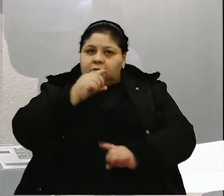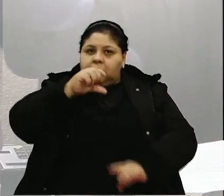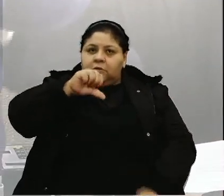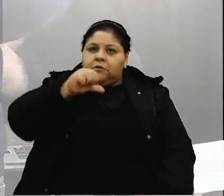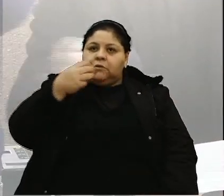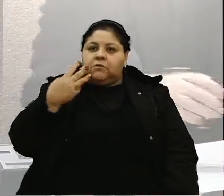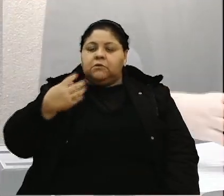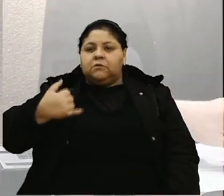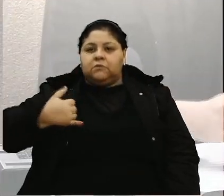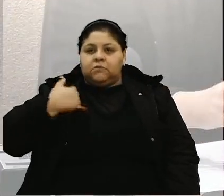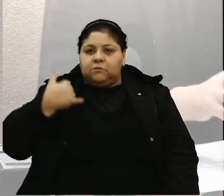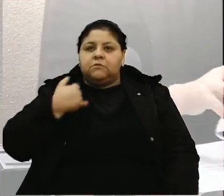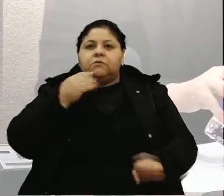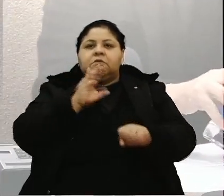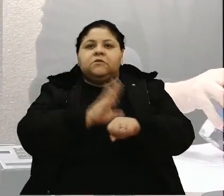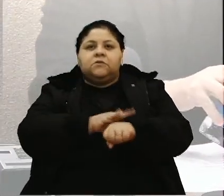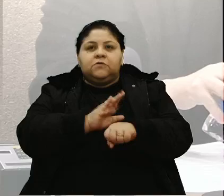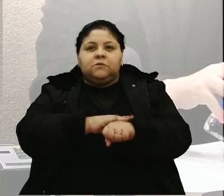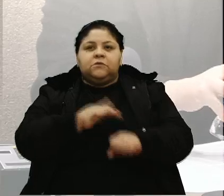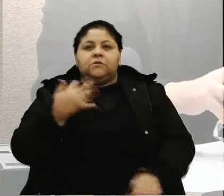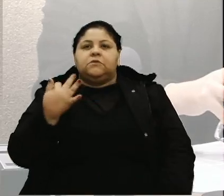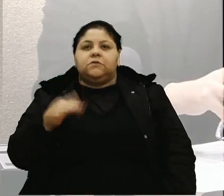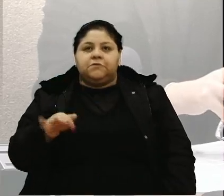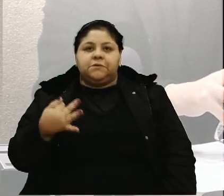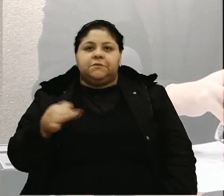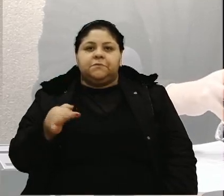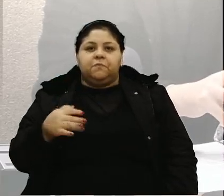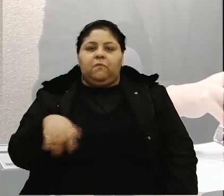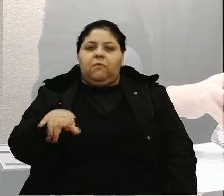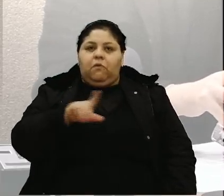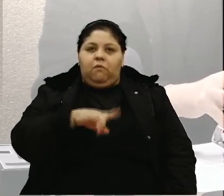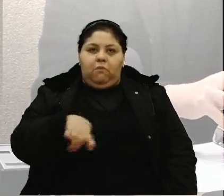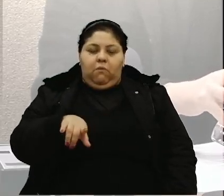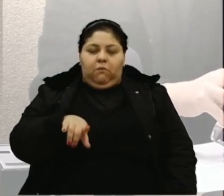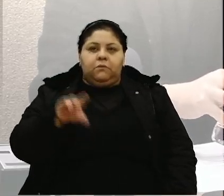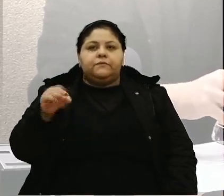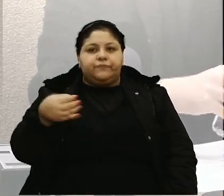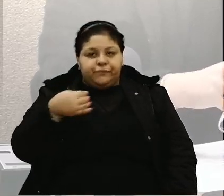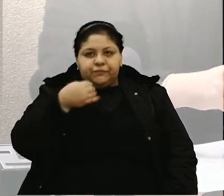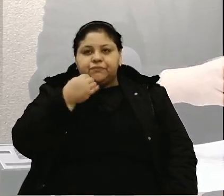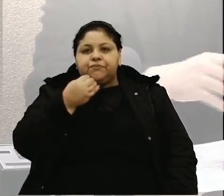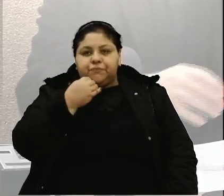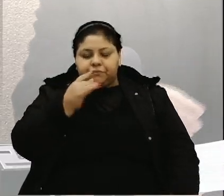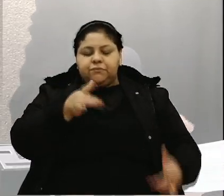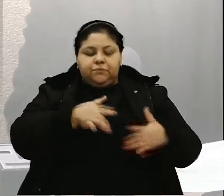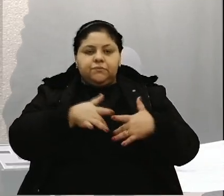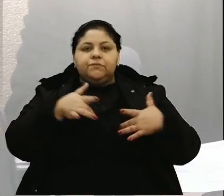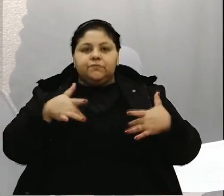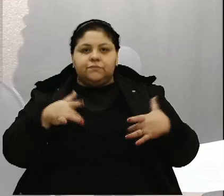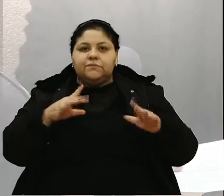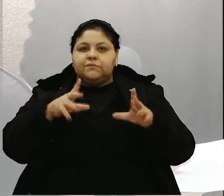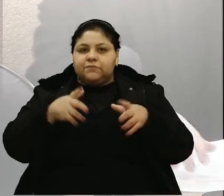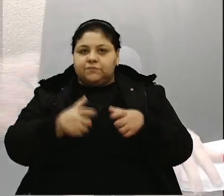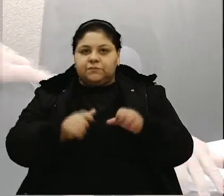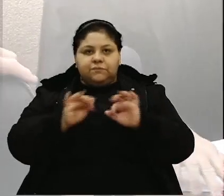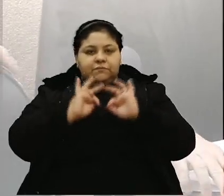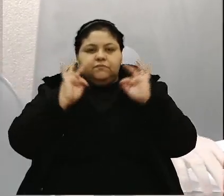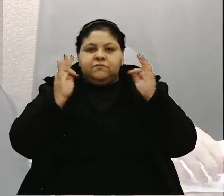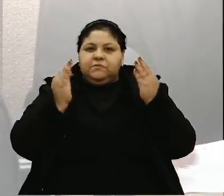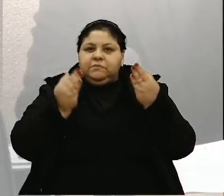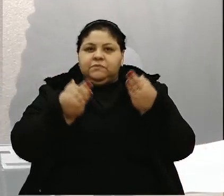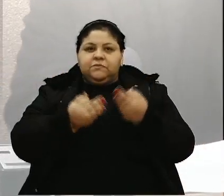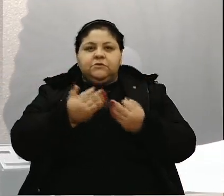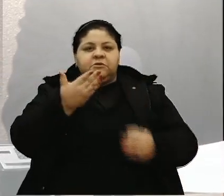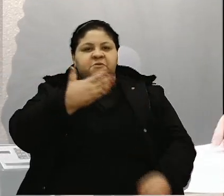93 anos e é um momento de muita dor. E a gente certamente se solidariza com todos os familiares, com